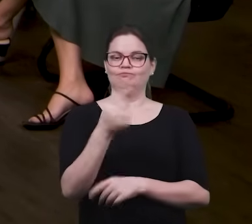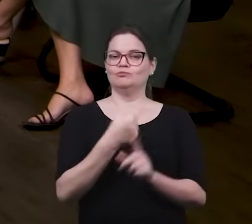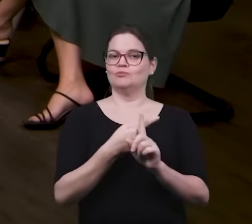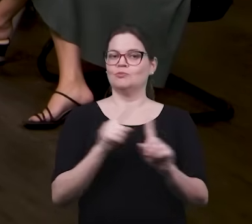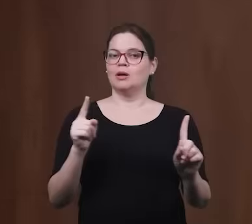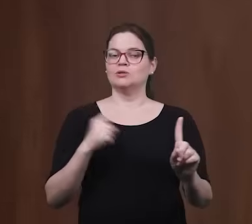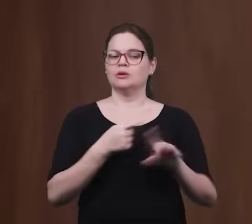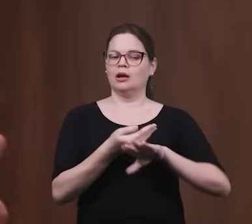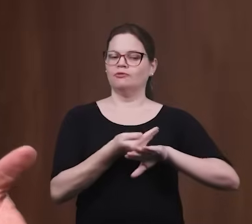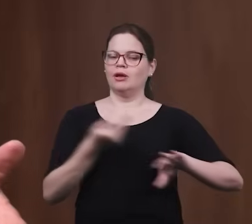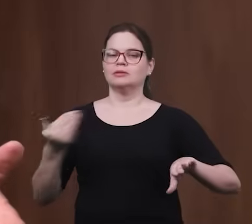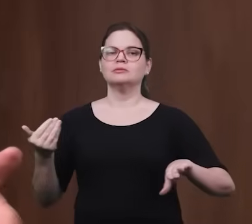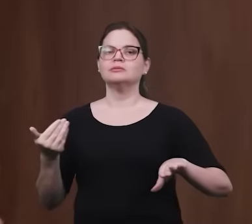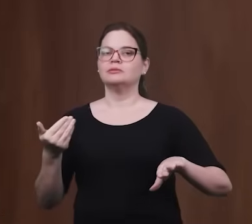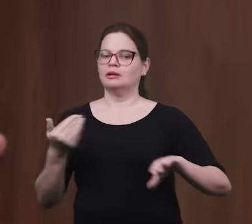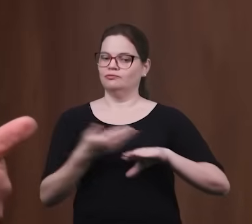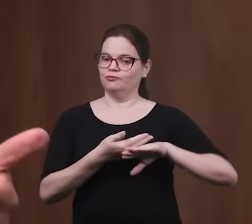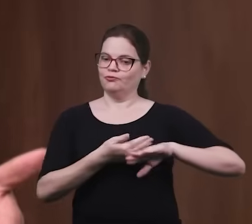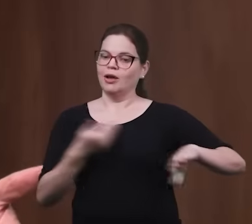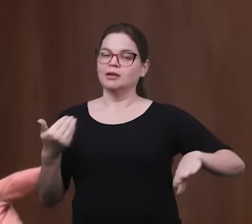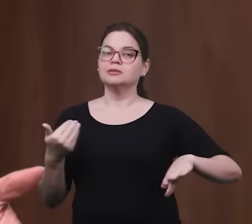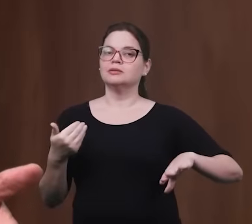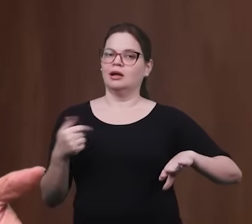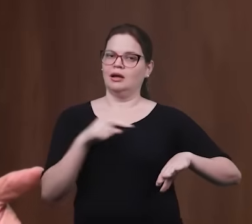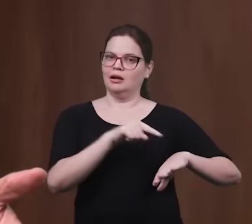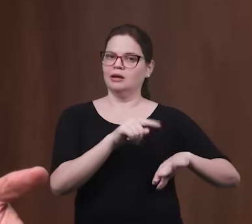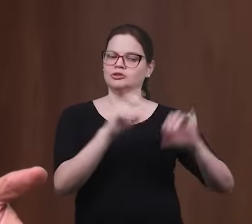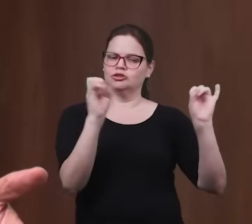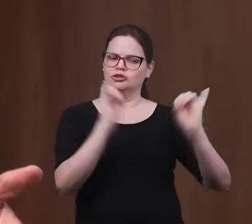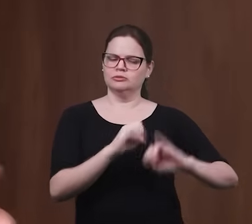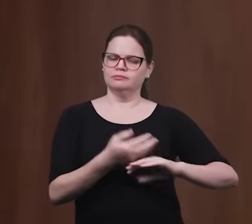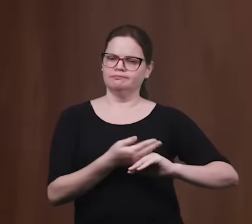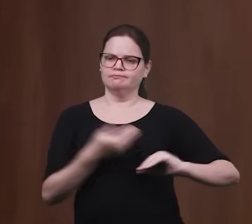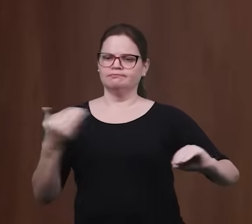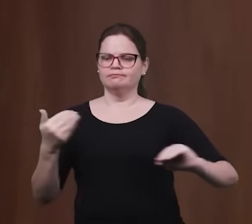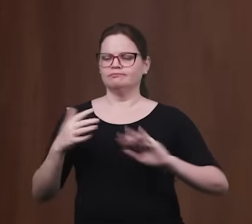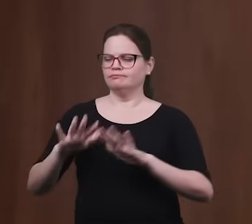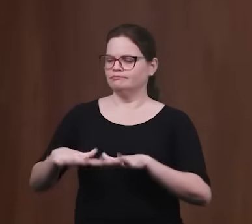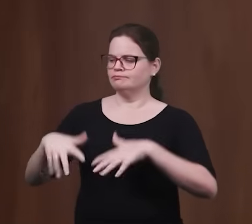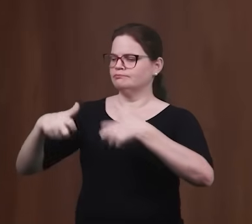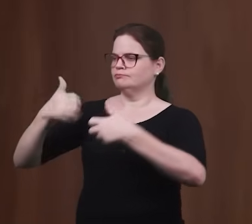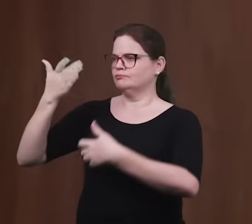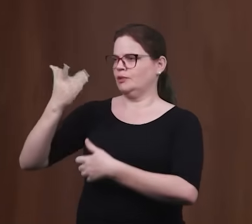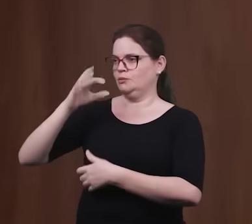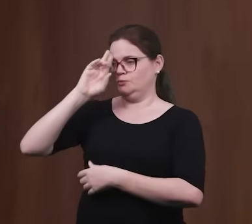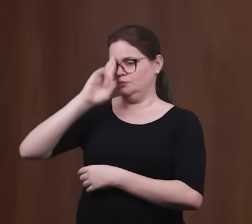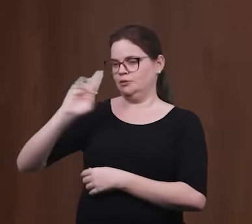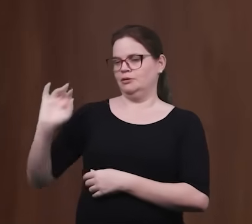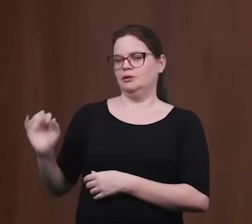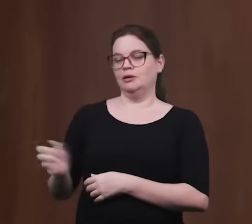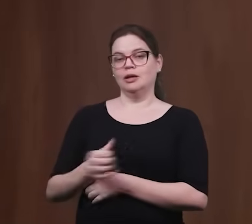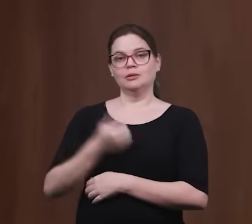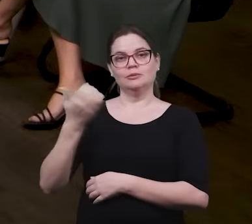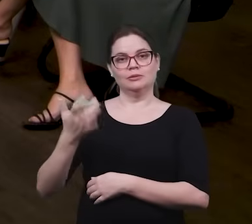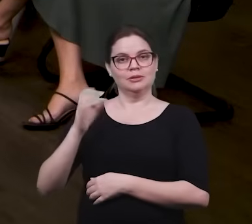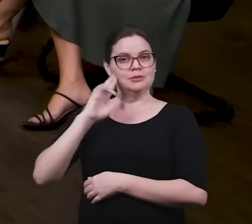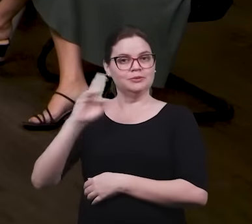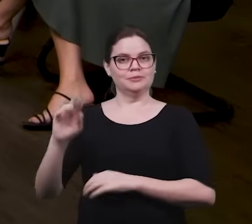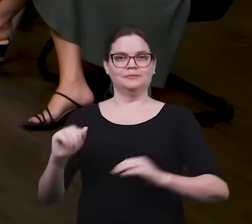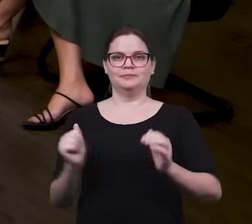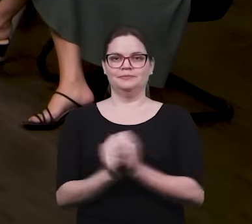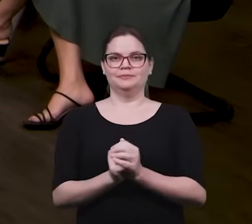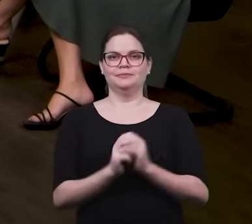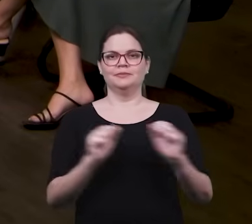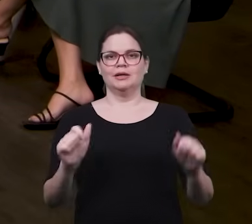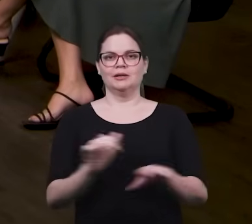contrário, conhecendo ele, se desvie desse caminho e renda ao Senhor. Amém. Toda adoração. Amém.